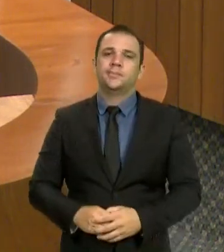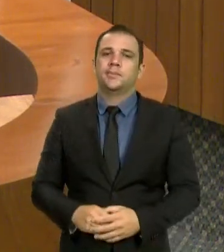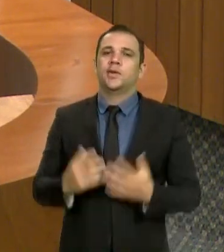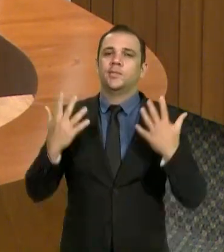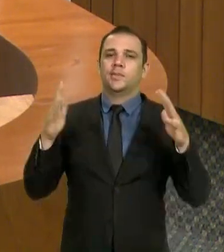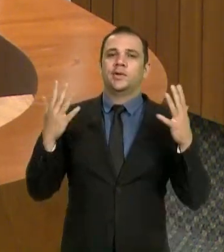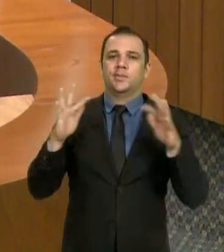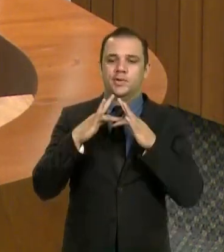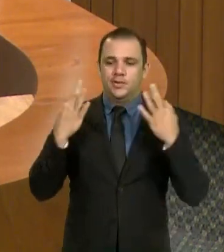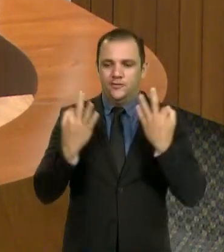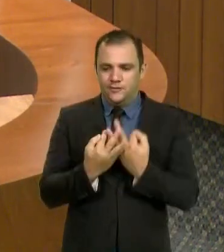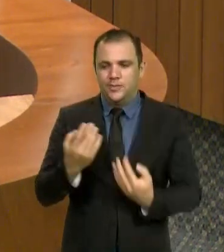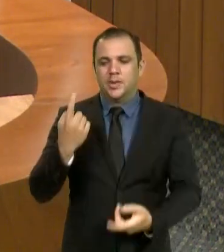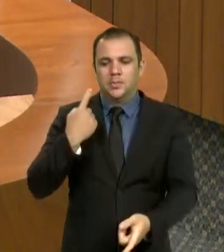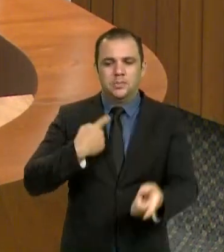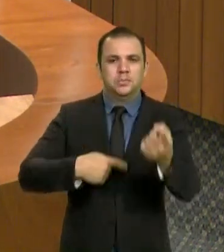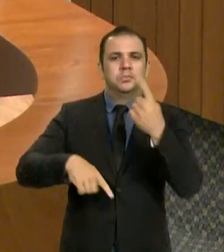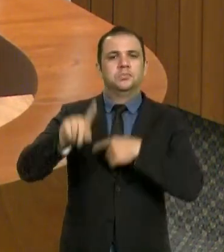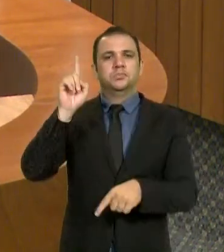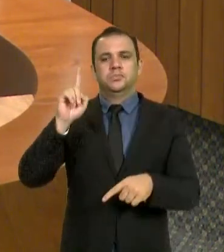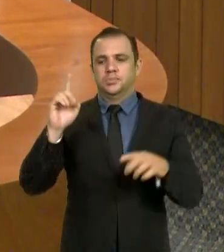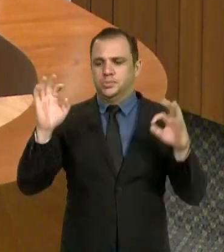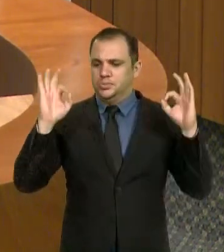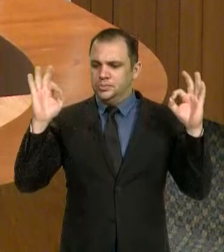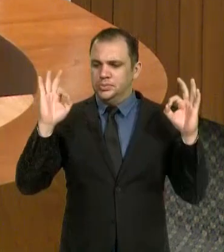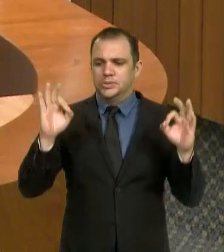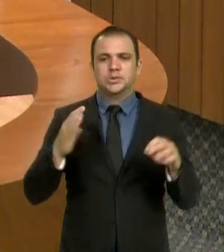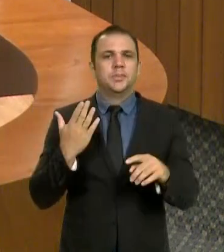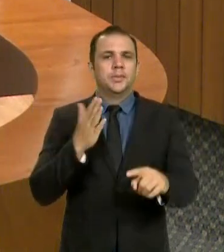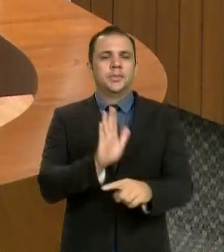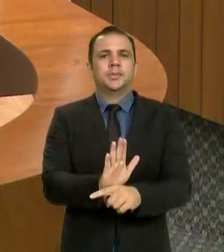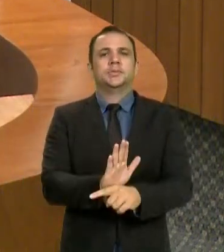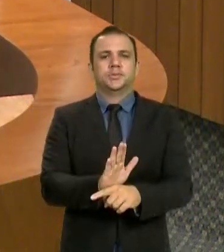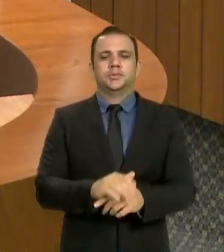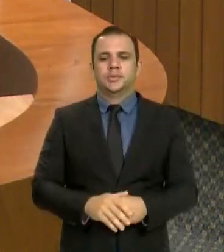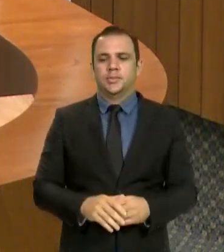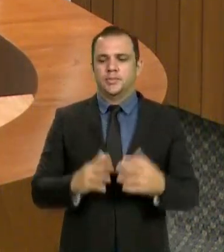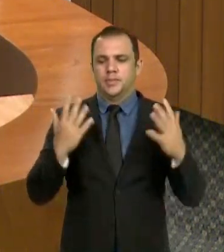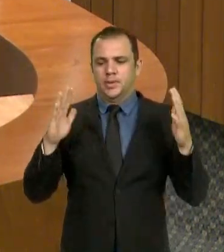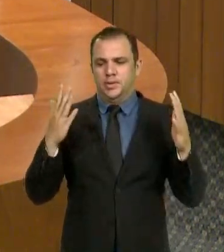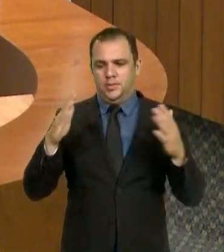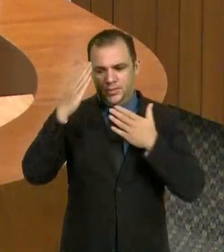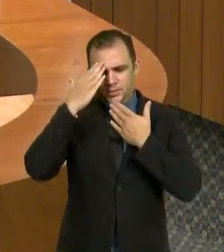aí espontando aí essa grande benfeitoria. Parabéns. Obrigado aí, presidente.